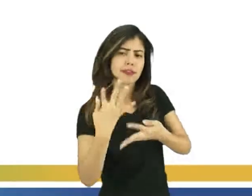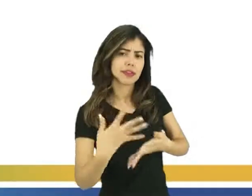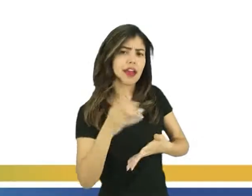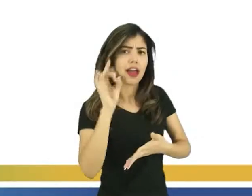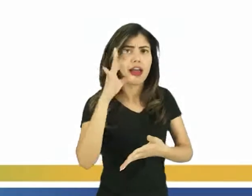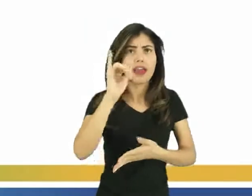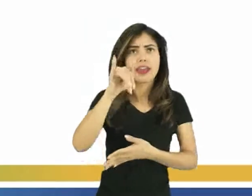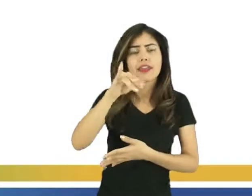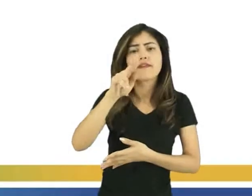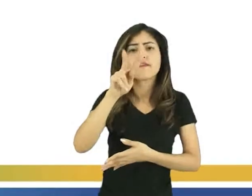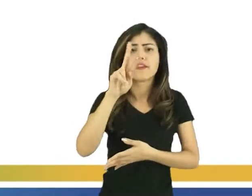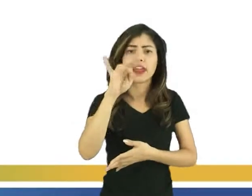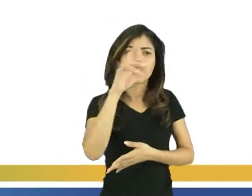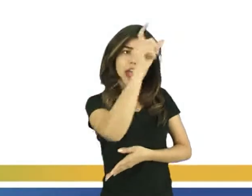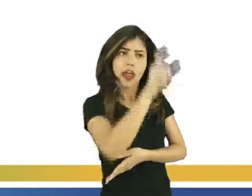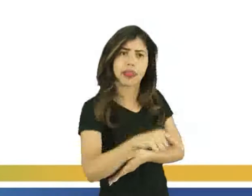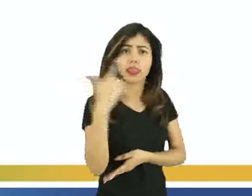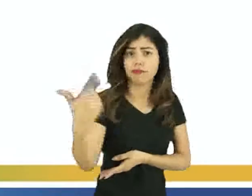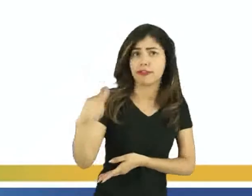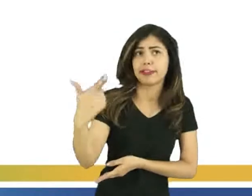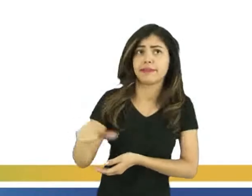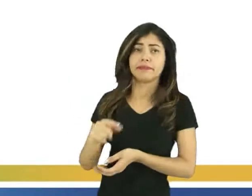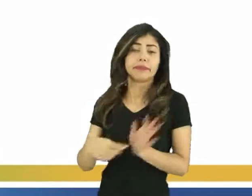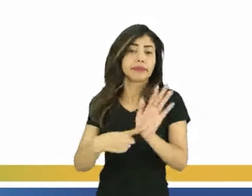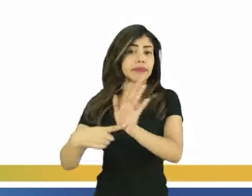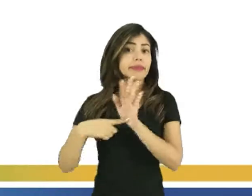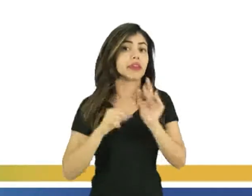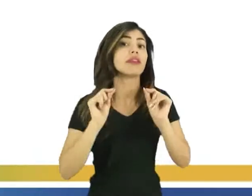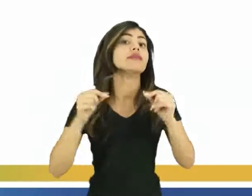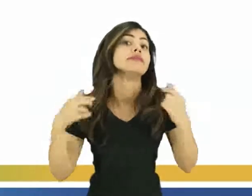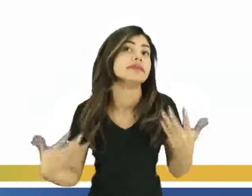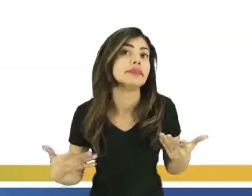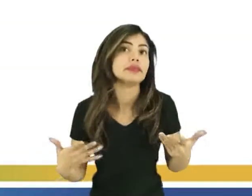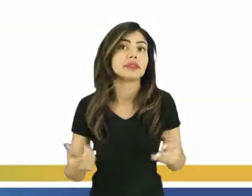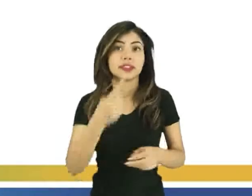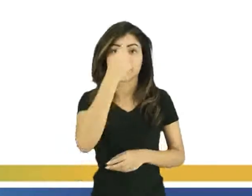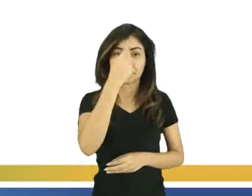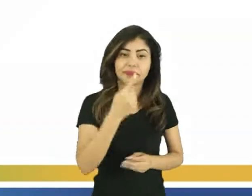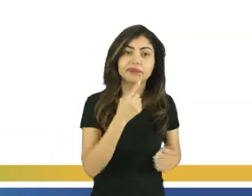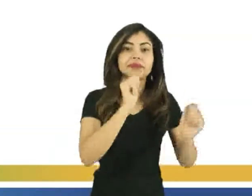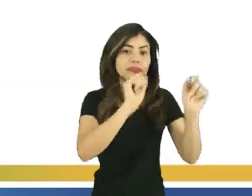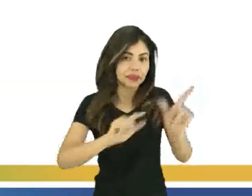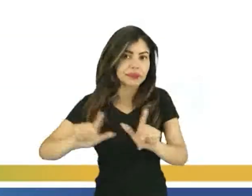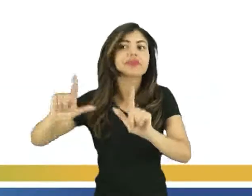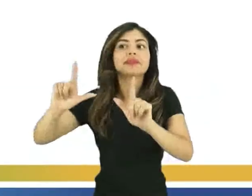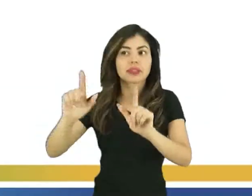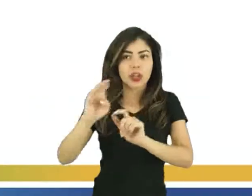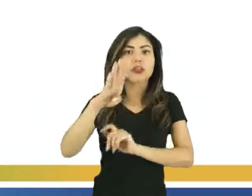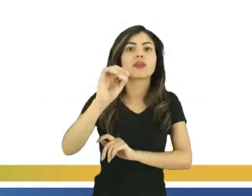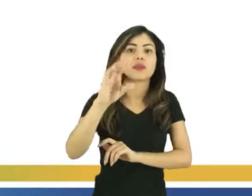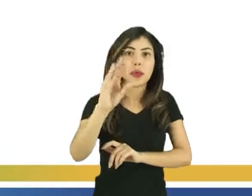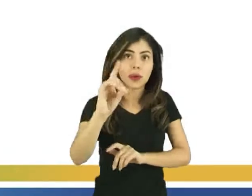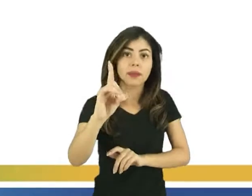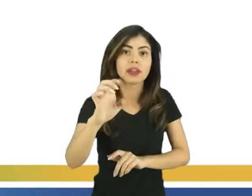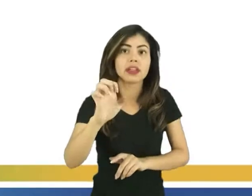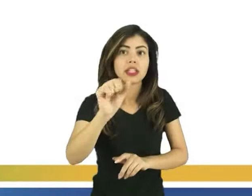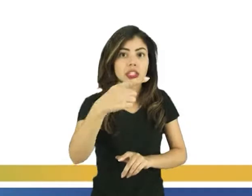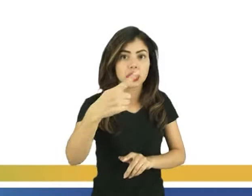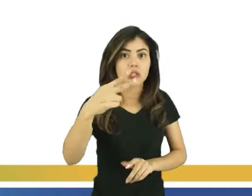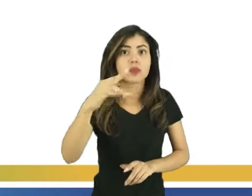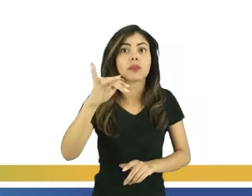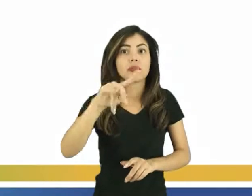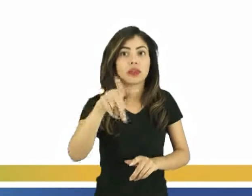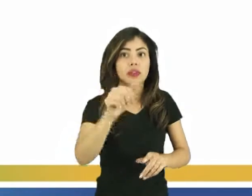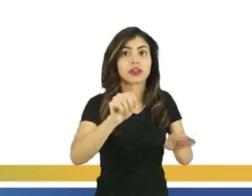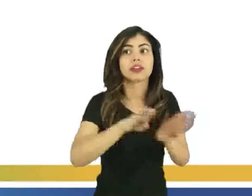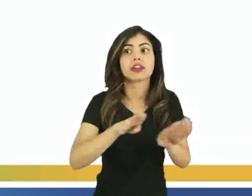os invertebrados, eu fiz uma menção para vocês a respeito do desenho do Bob Esponja. E hoje nós veremos mais dois representantes lá